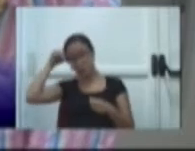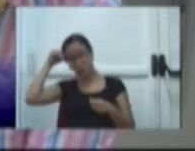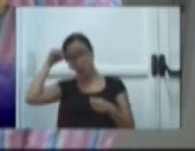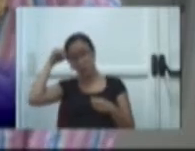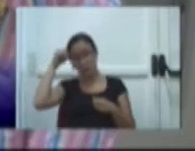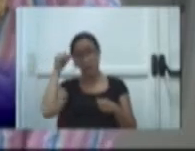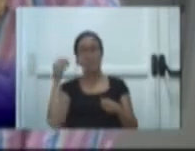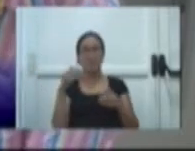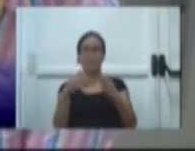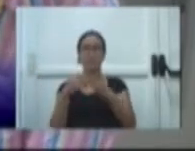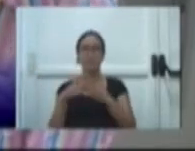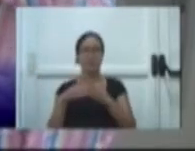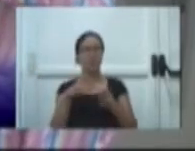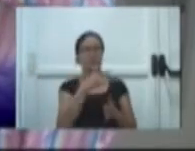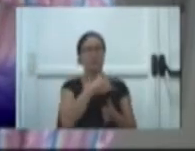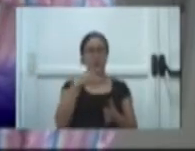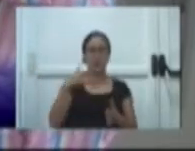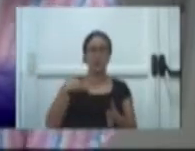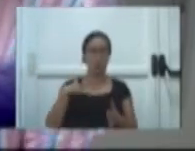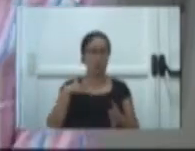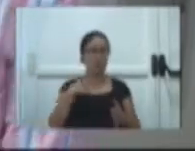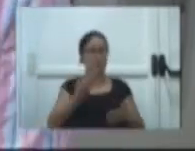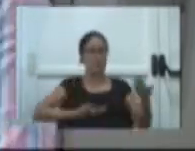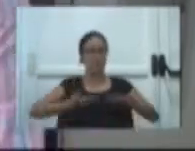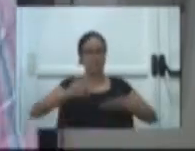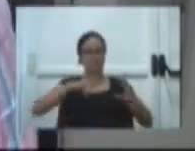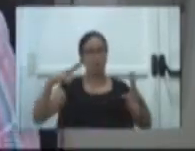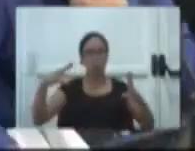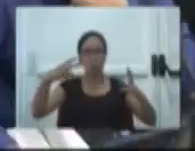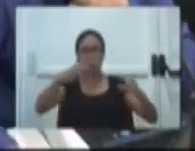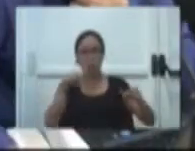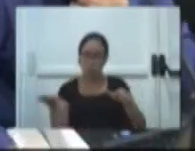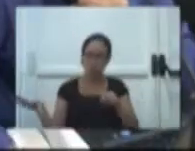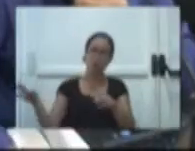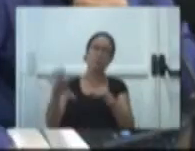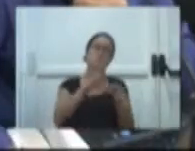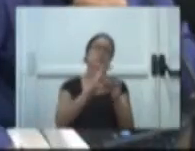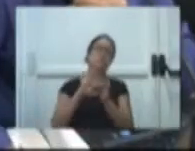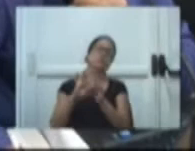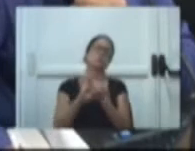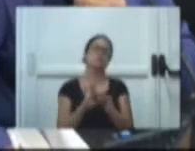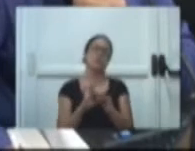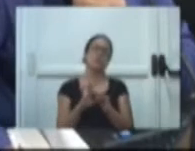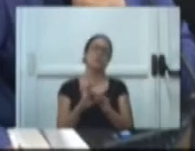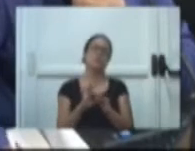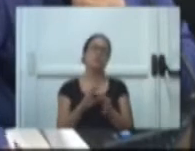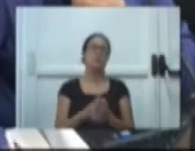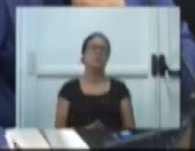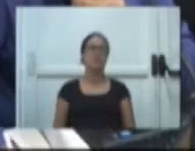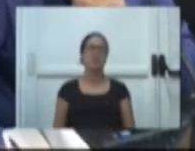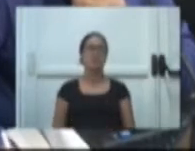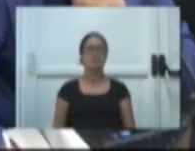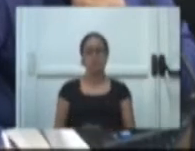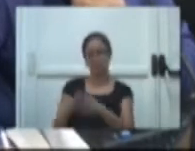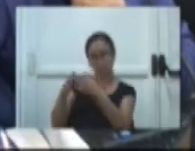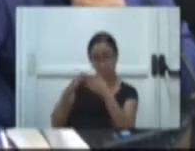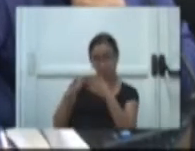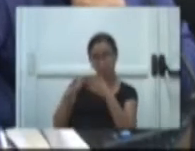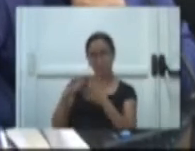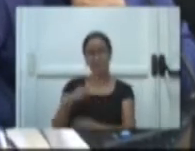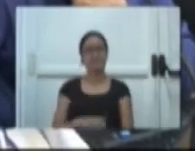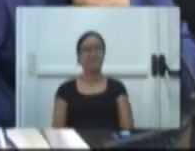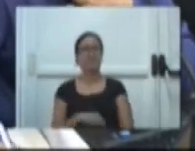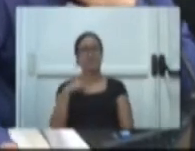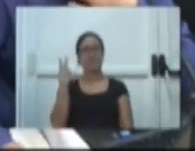todos os serviços existentes na cidade. Obrigada. Peço uma parte, vereadora. Pois não.